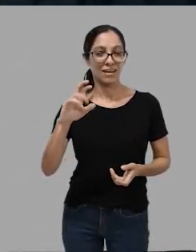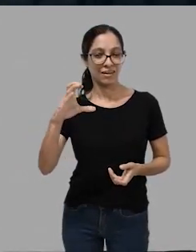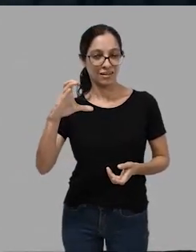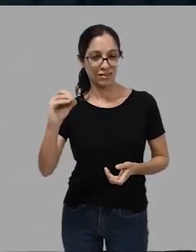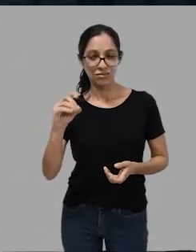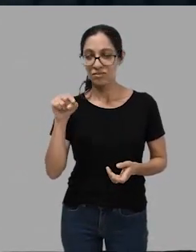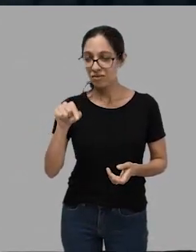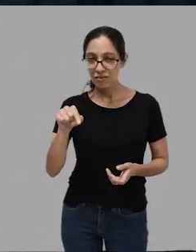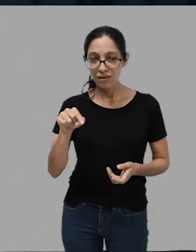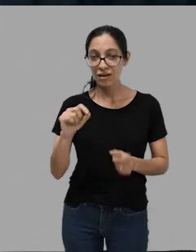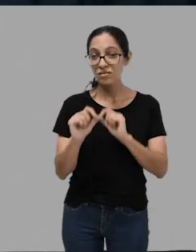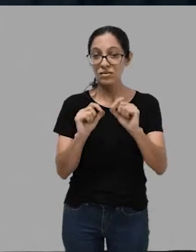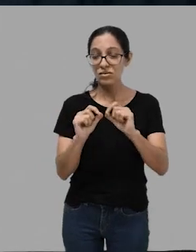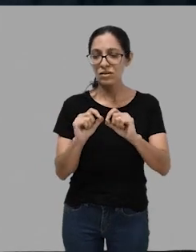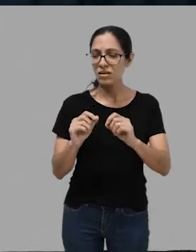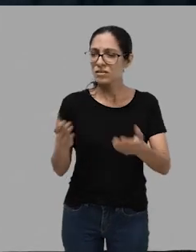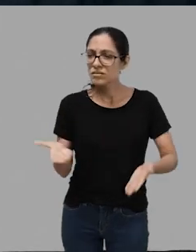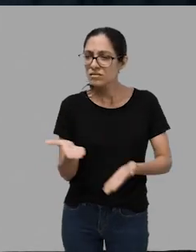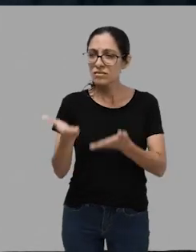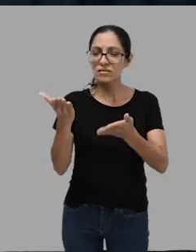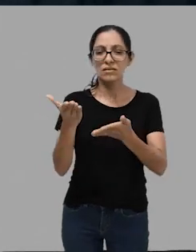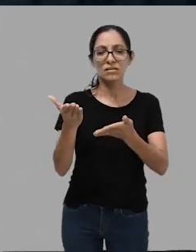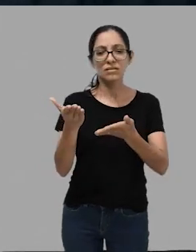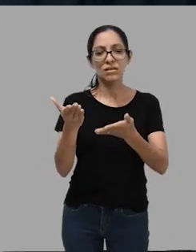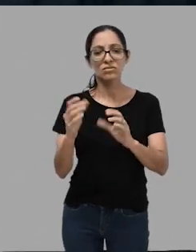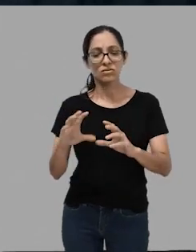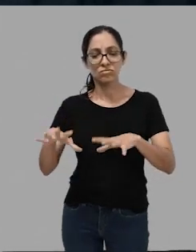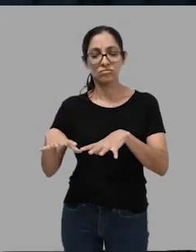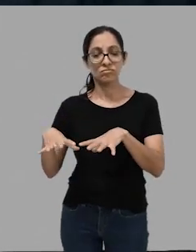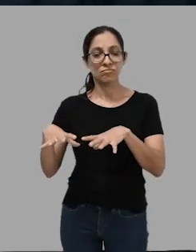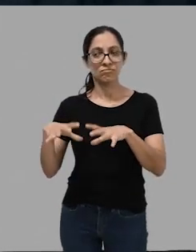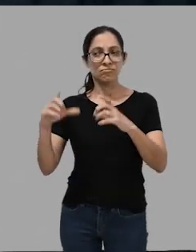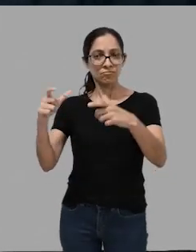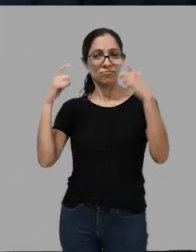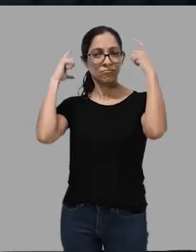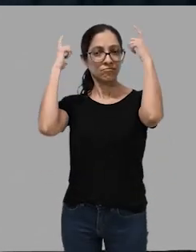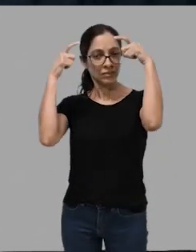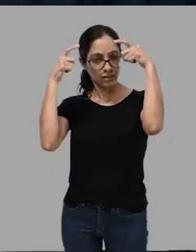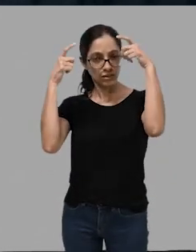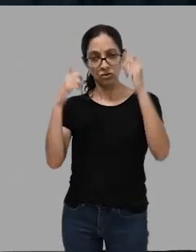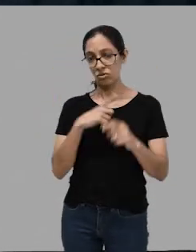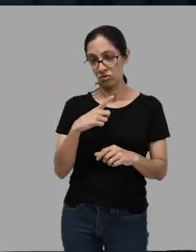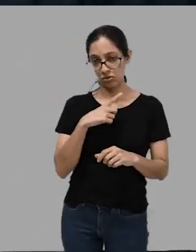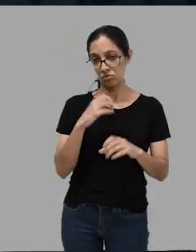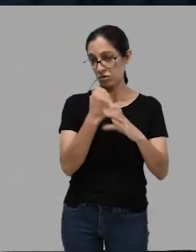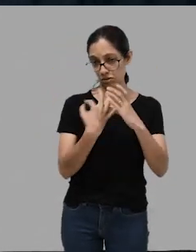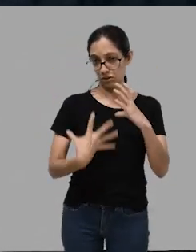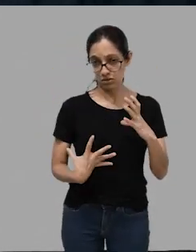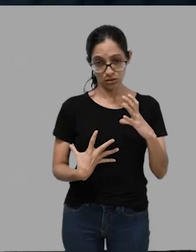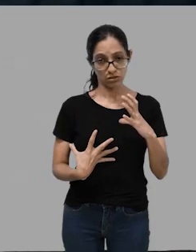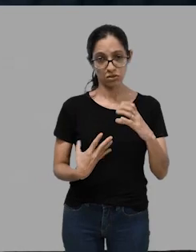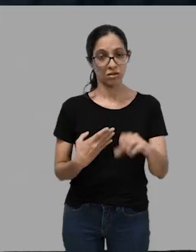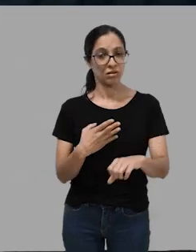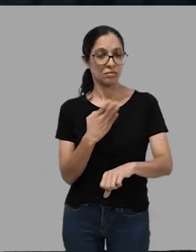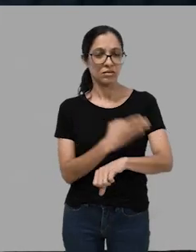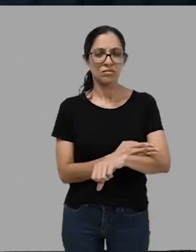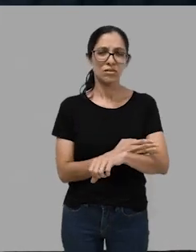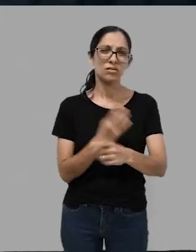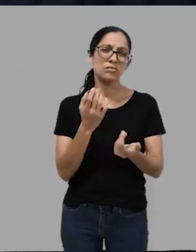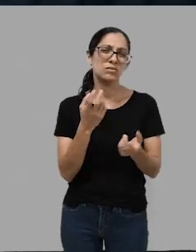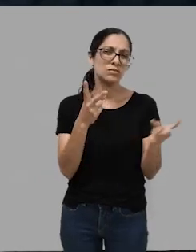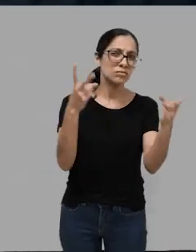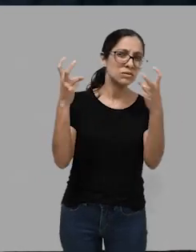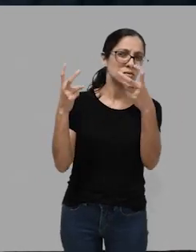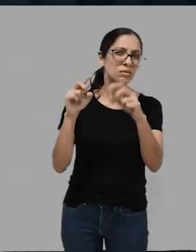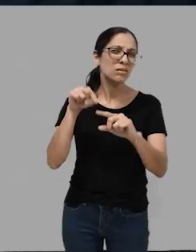exaltação da sua terra do seu povo do seu reinado então eu tenho uma característica medieval que vai aparecer lá na frente